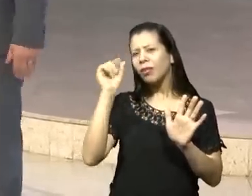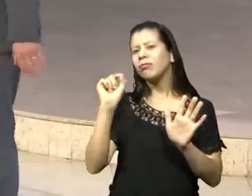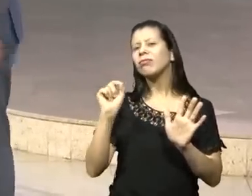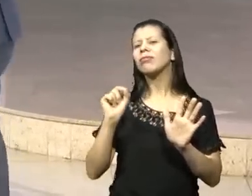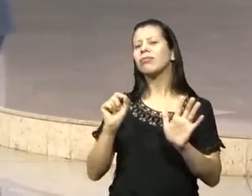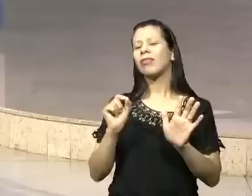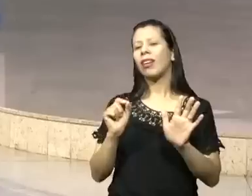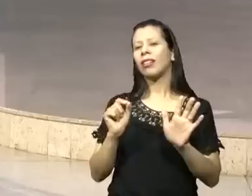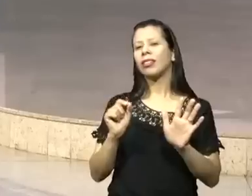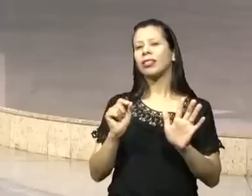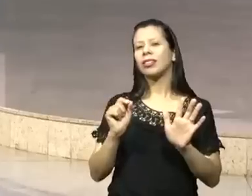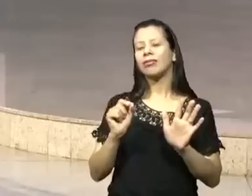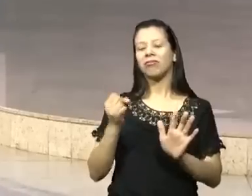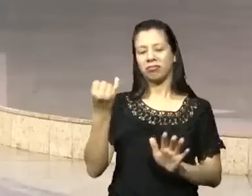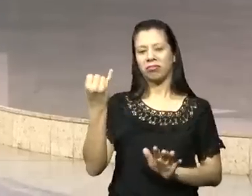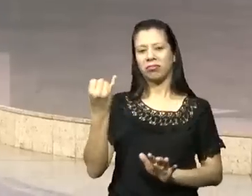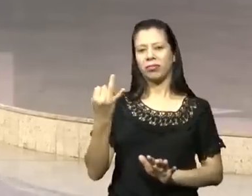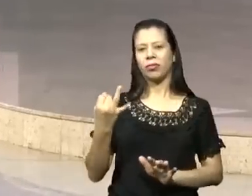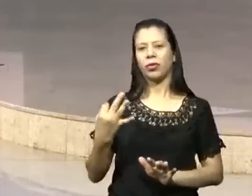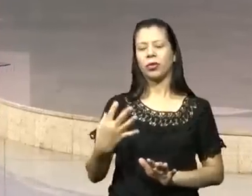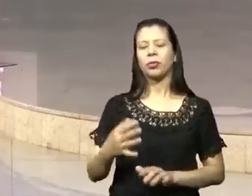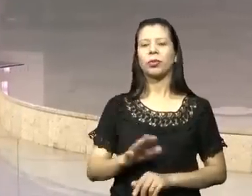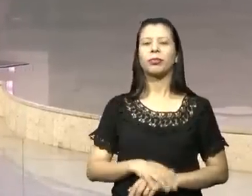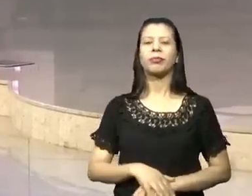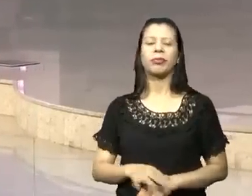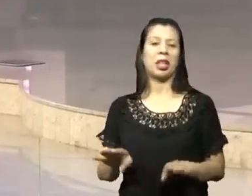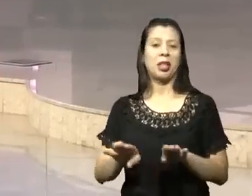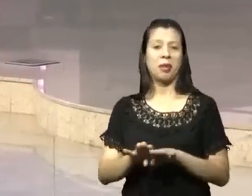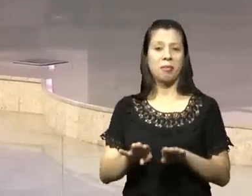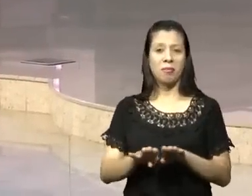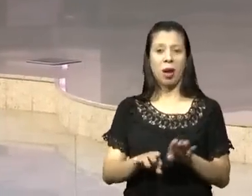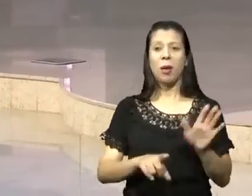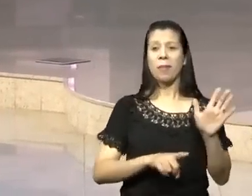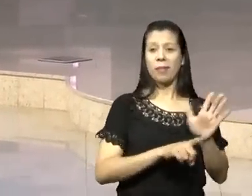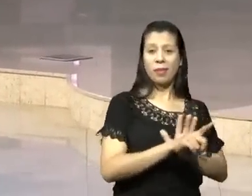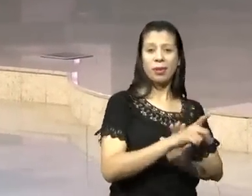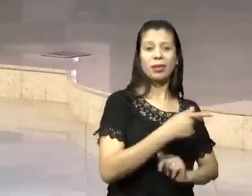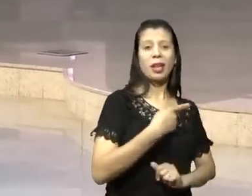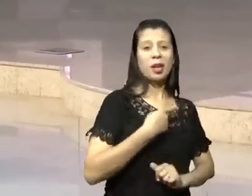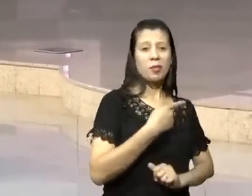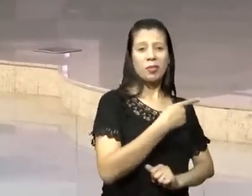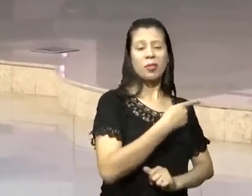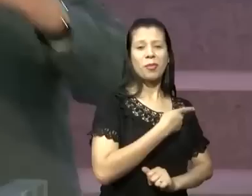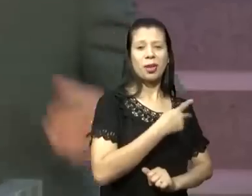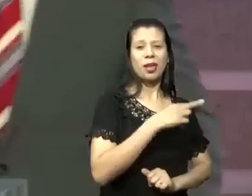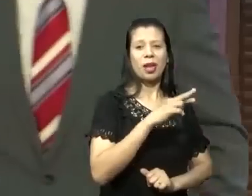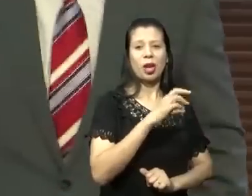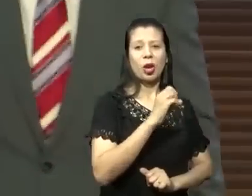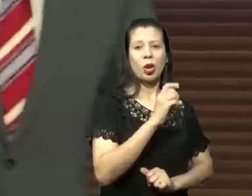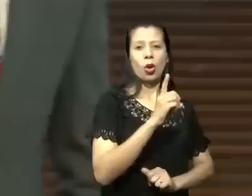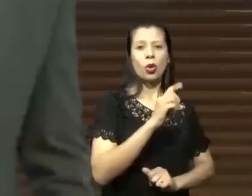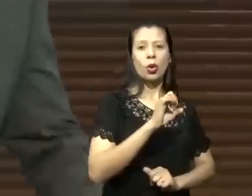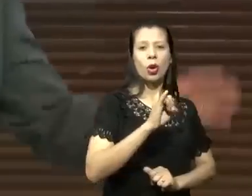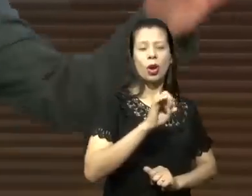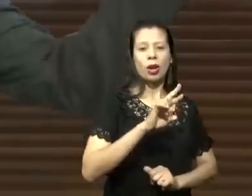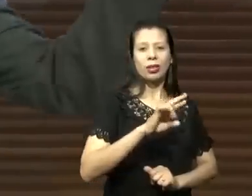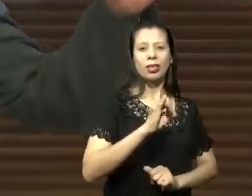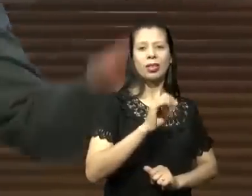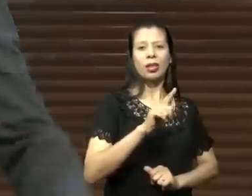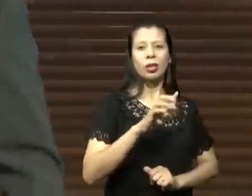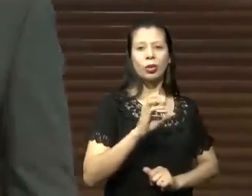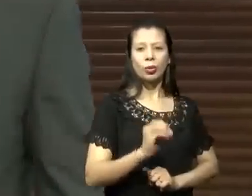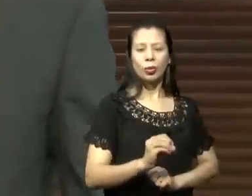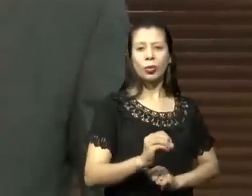com o Rodrigo Silva tratando de outros assuntos da maratona eu perguntei para ele então as respostas vem Daniel a maior